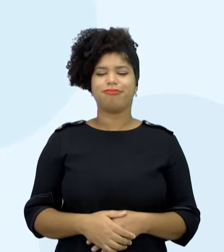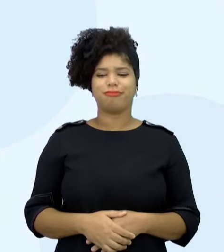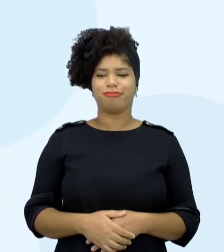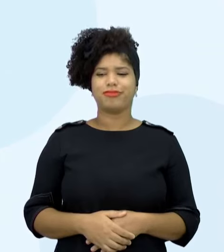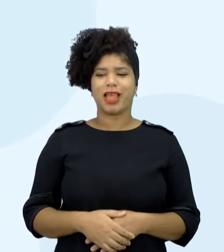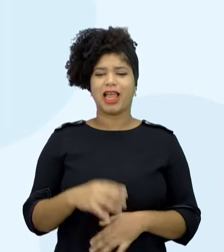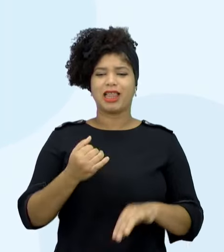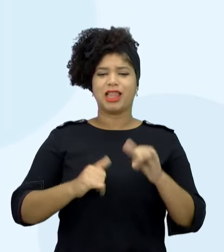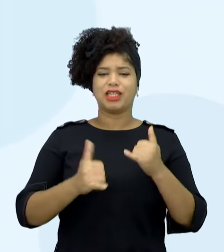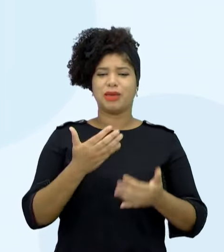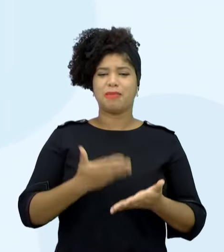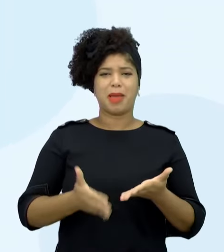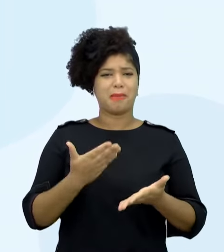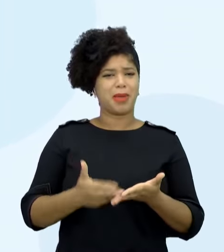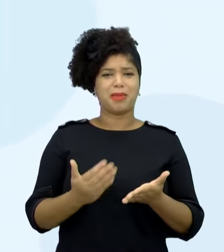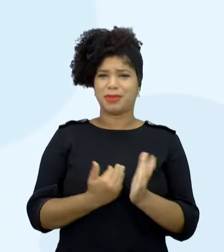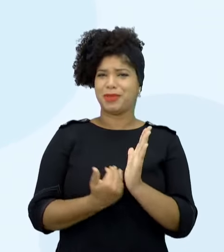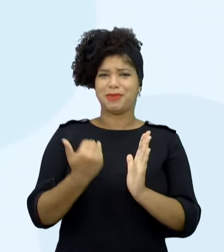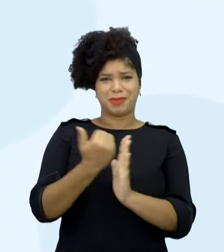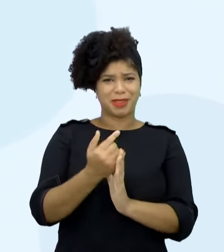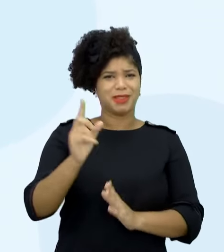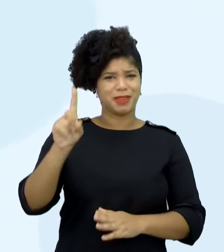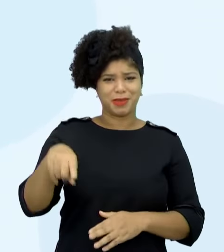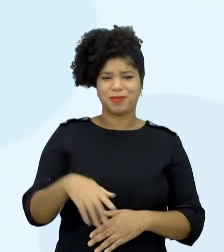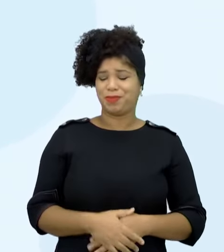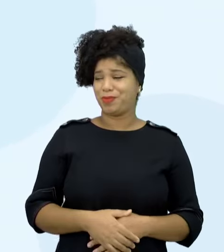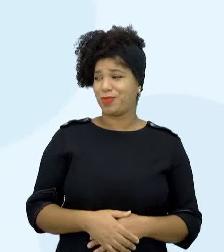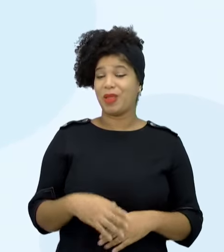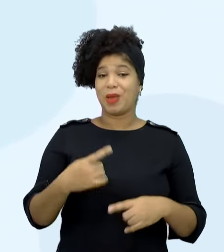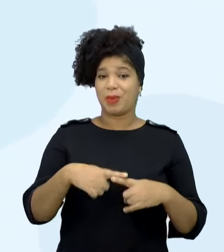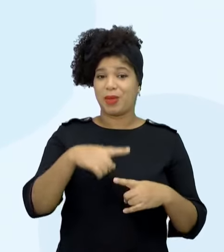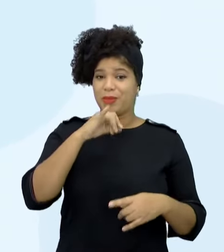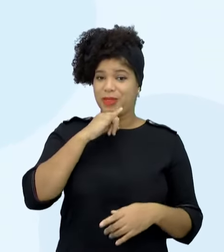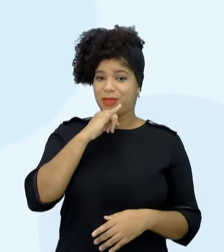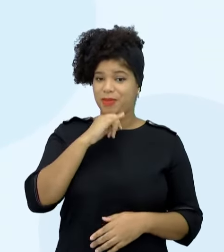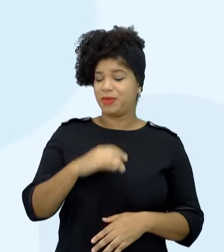Aqui a gente tem perda por